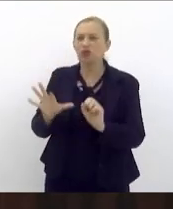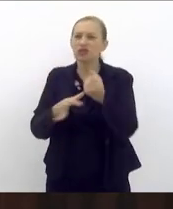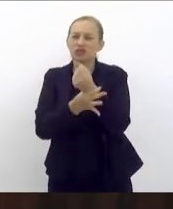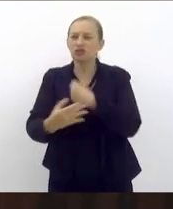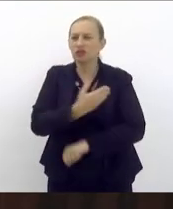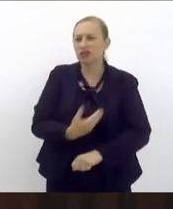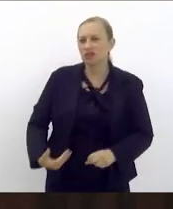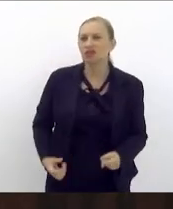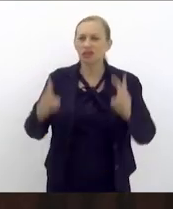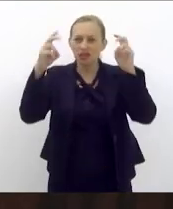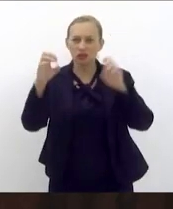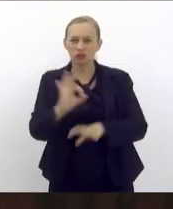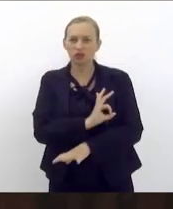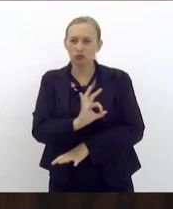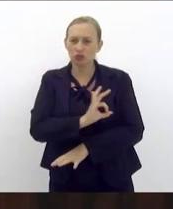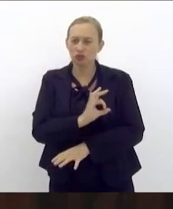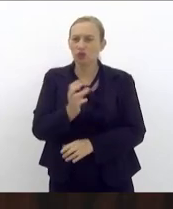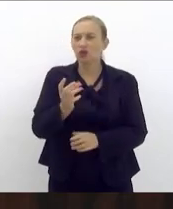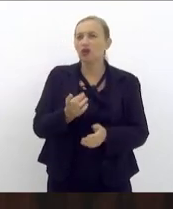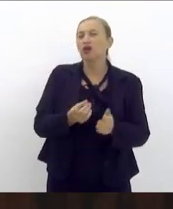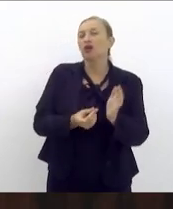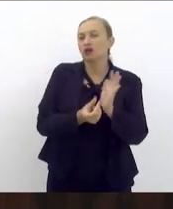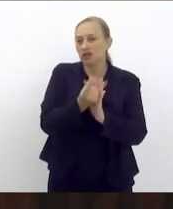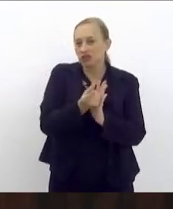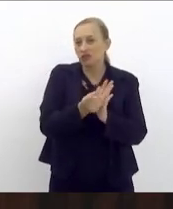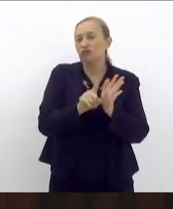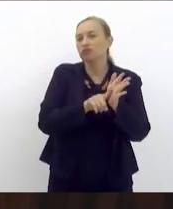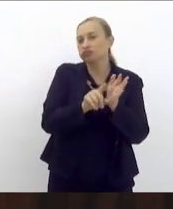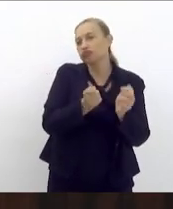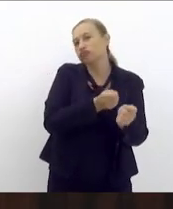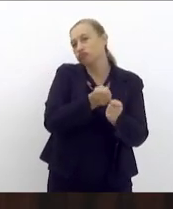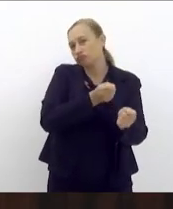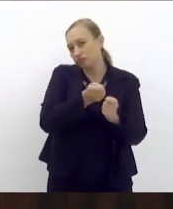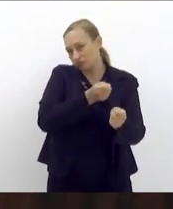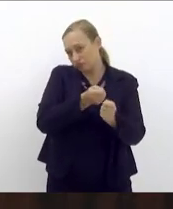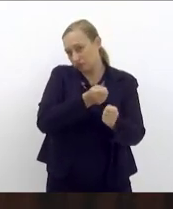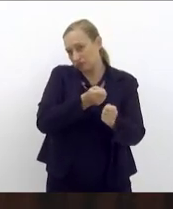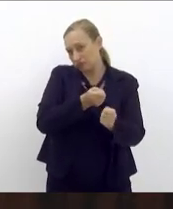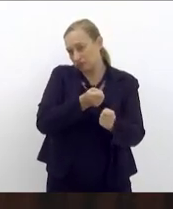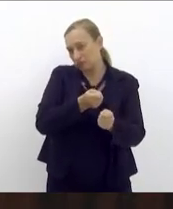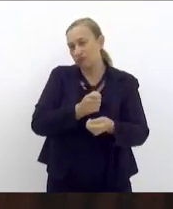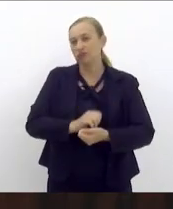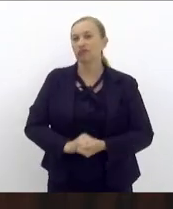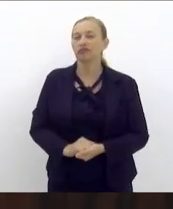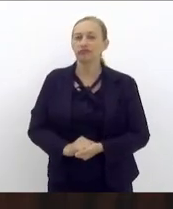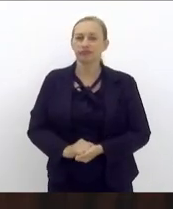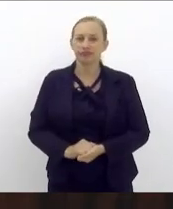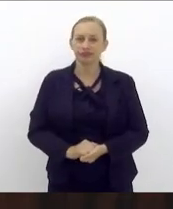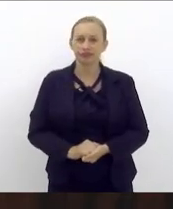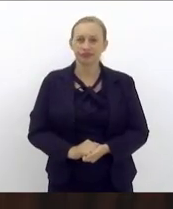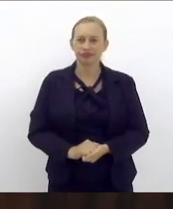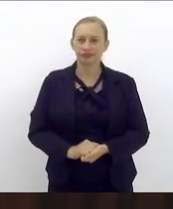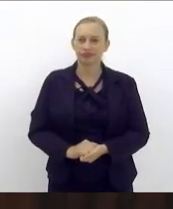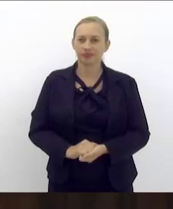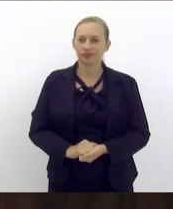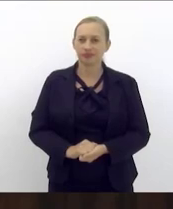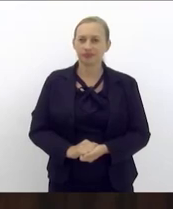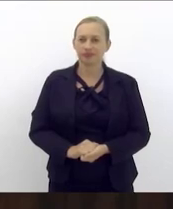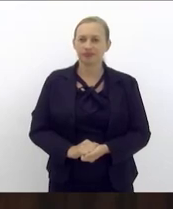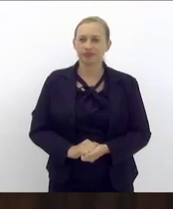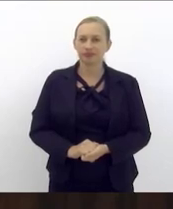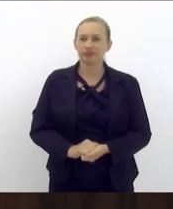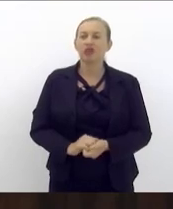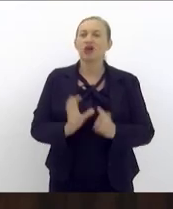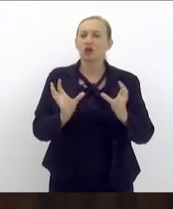Pública assuntos de polícia e de orçamento Finanças fiscalização fiscalização financeira e controle para emitir o